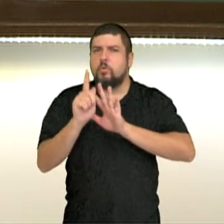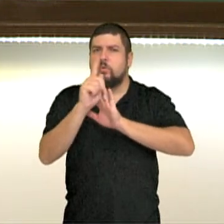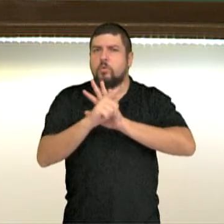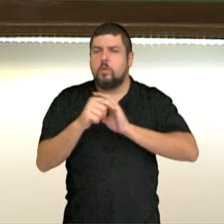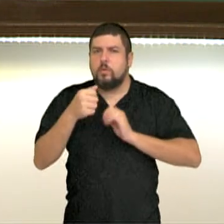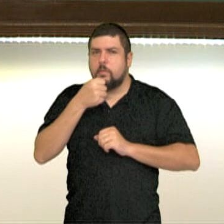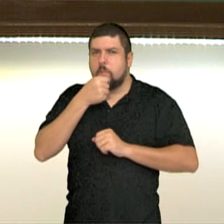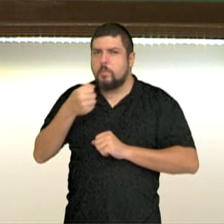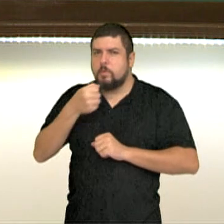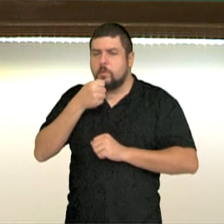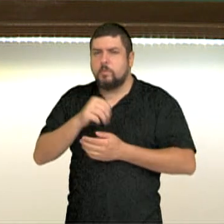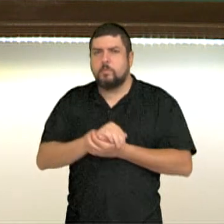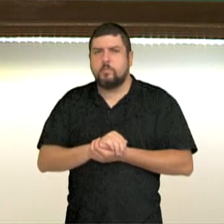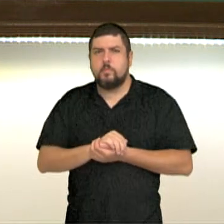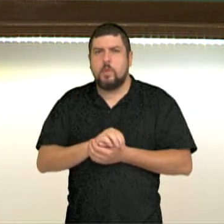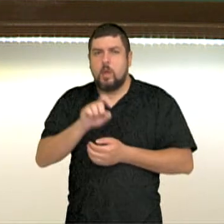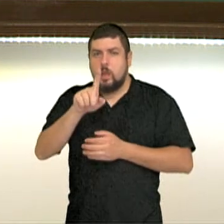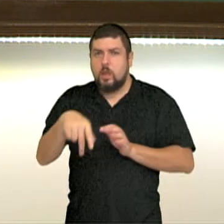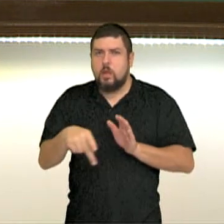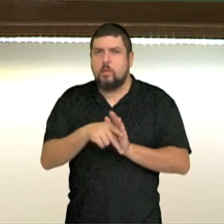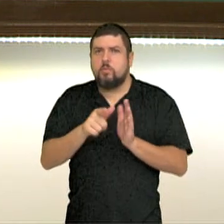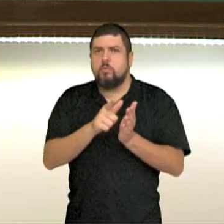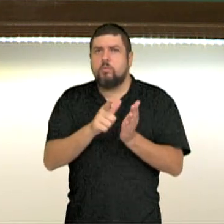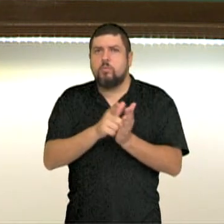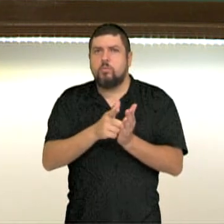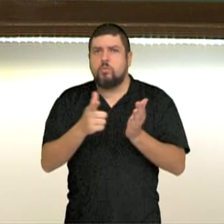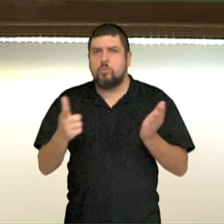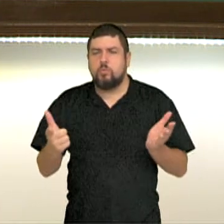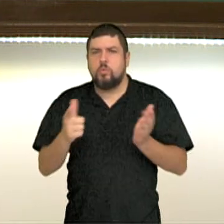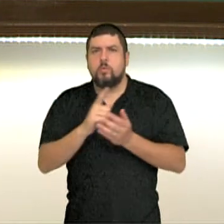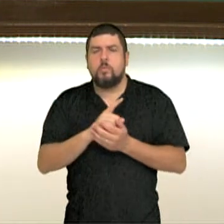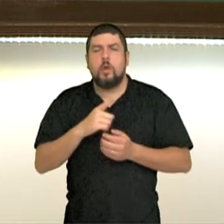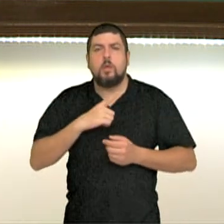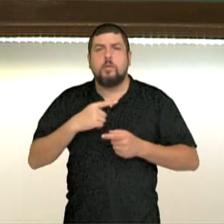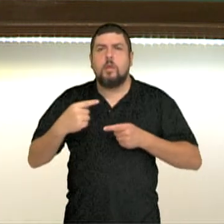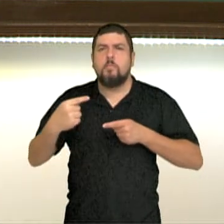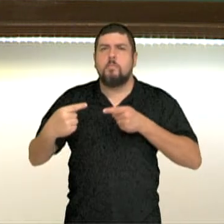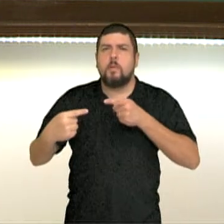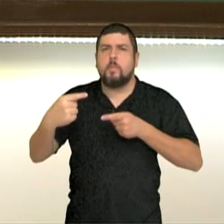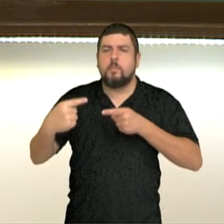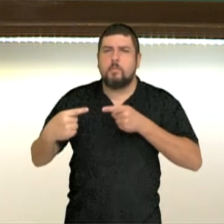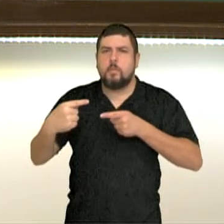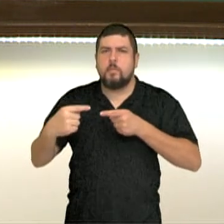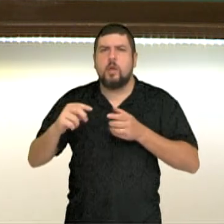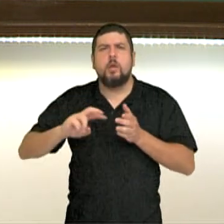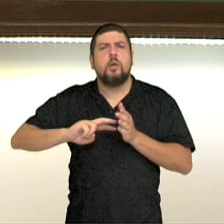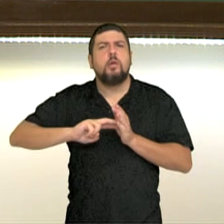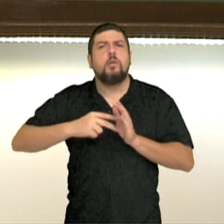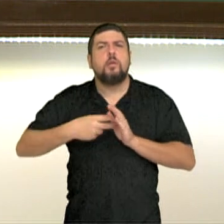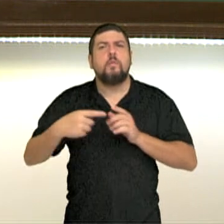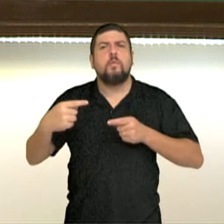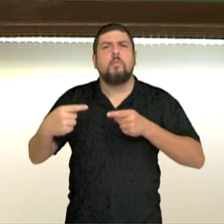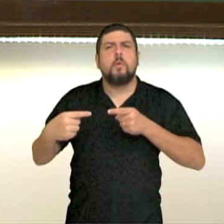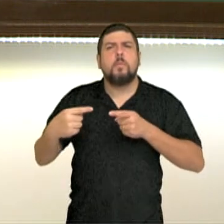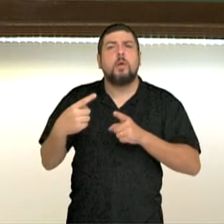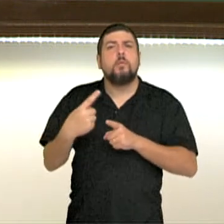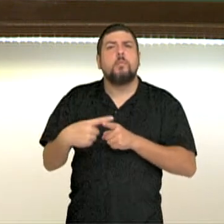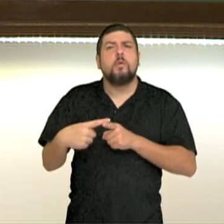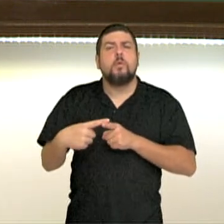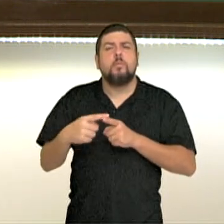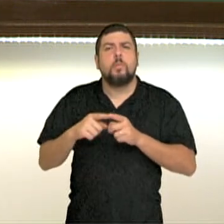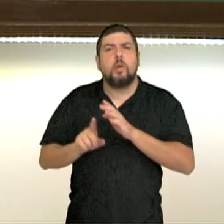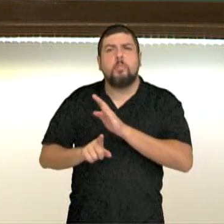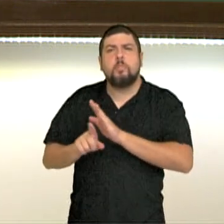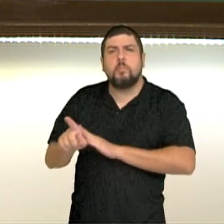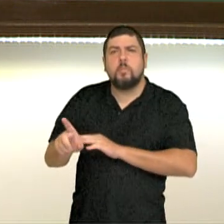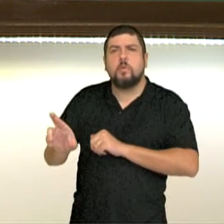gênero jornalístico que se caracteriza por sua estruturação dialogal. O que é dialogal? Diálogo, pergunta e resposta. Então, qual